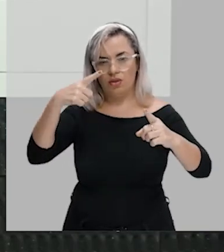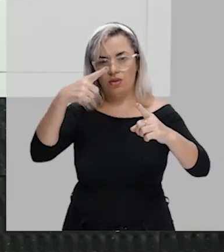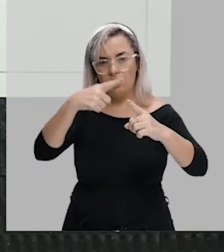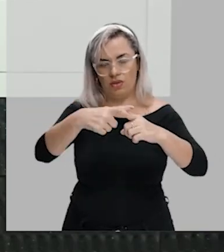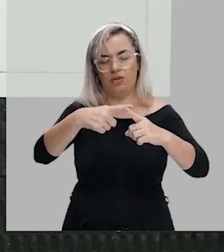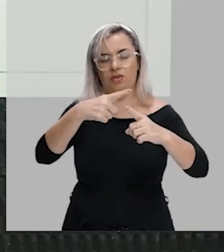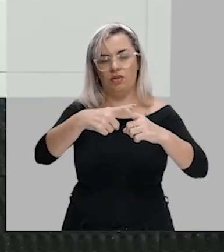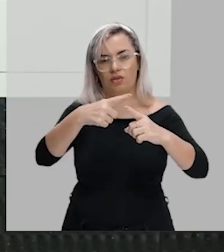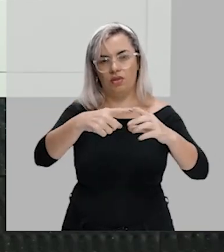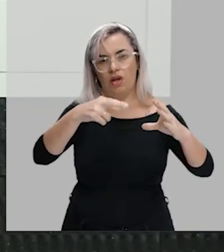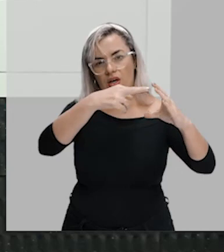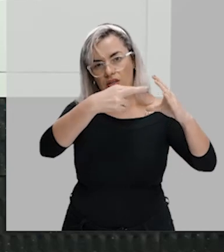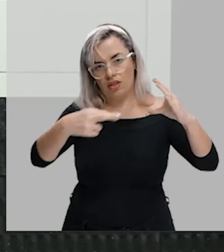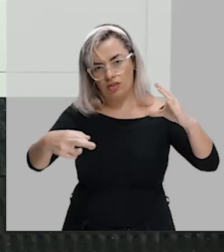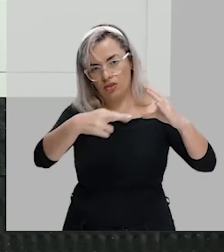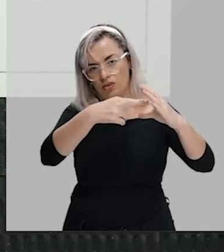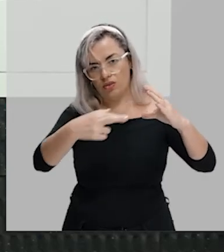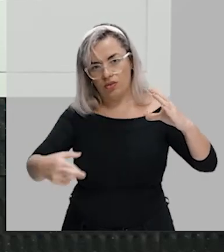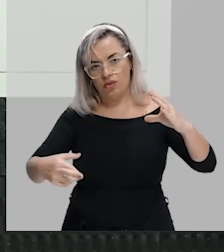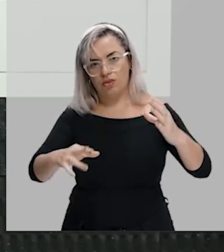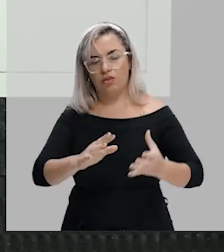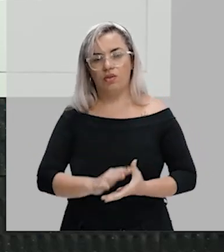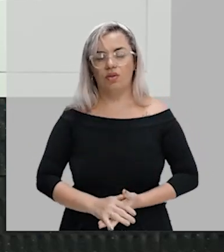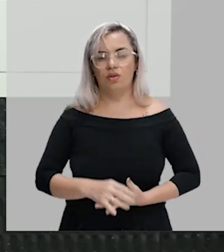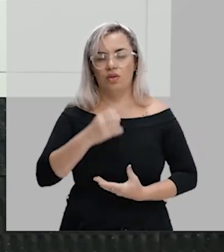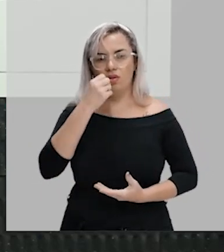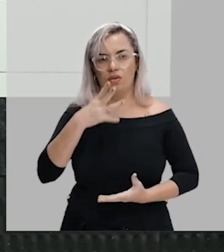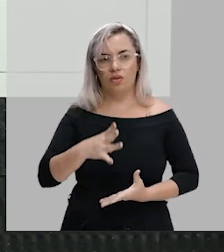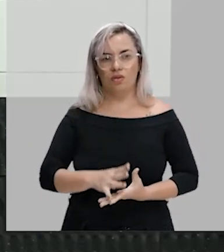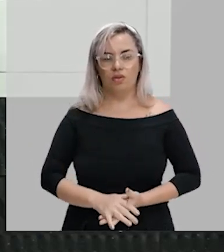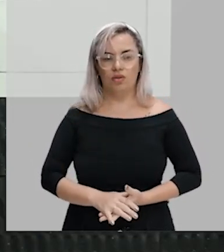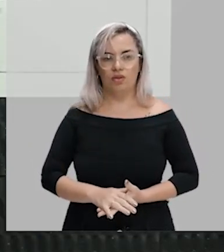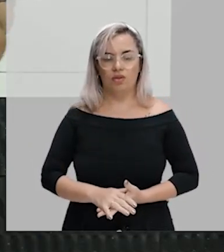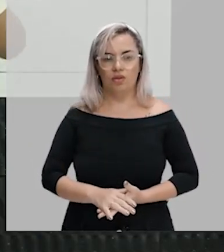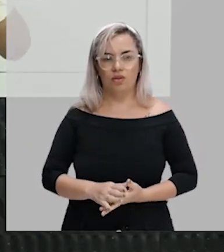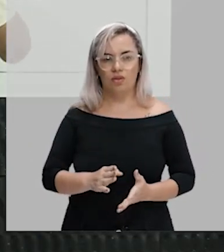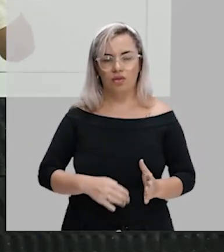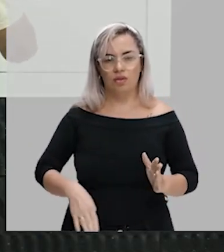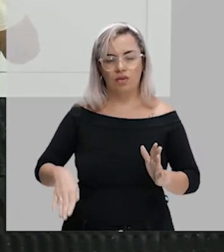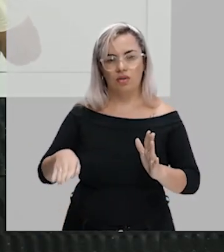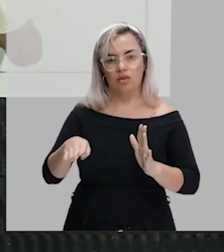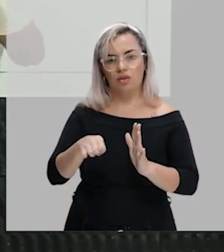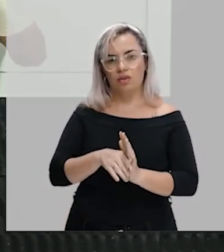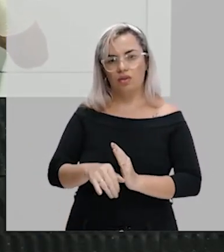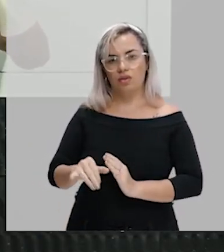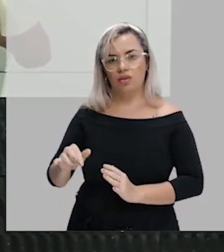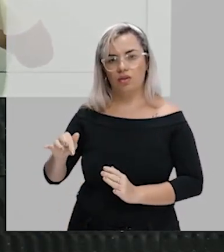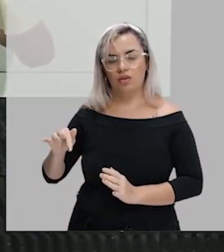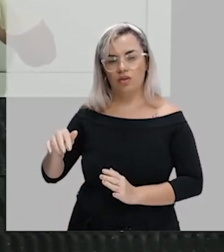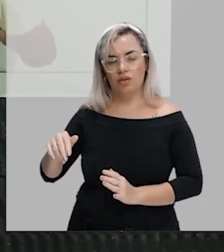reflexões, tá, ok? Bom, e nós chegamos aqui ao infravermelho.